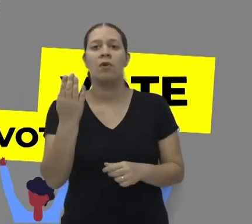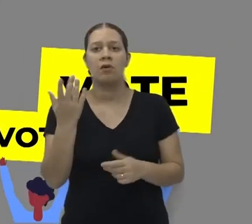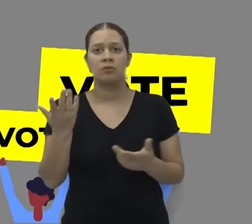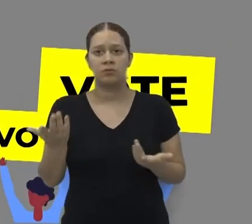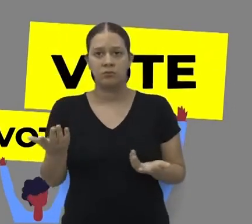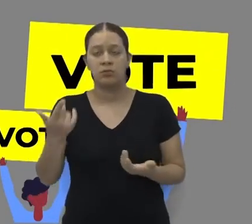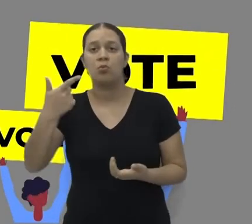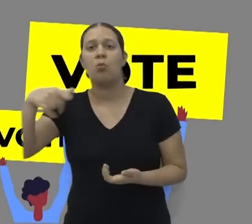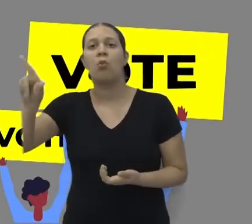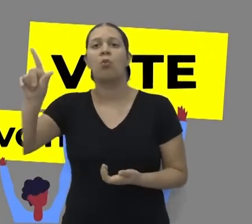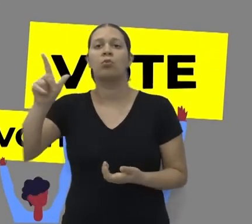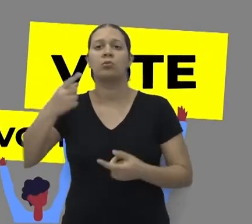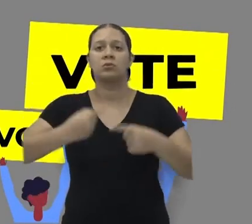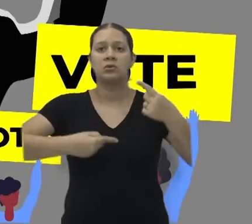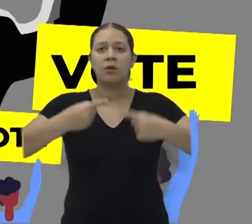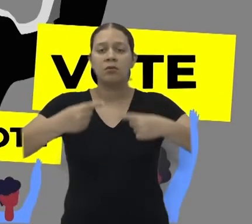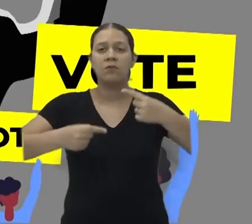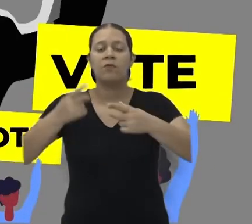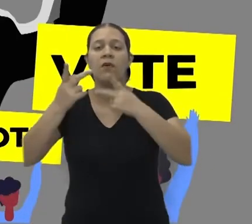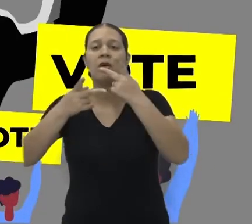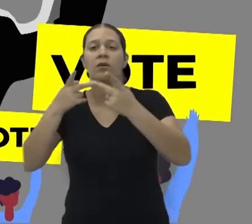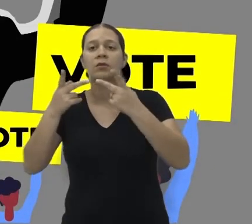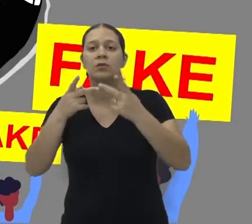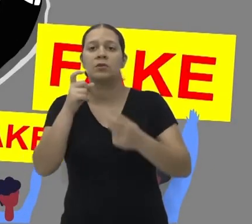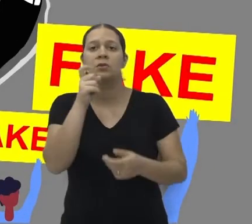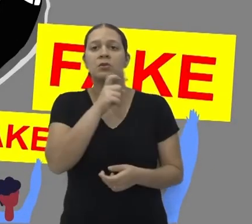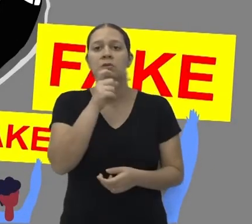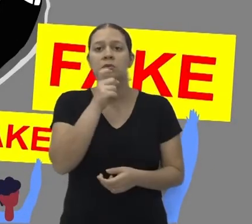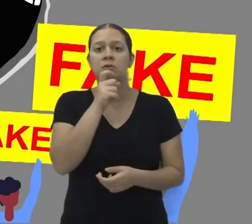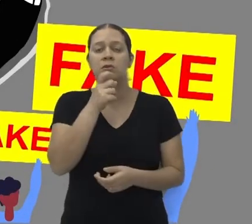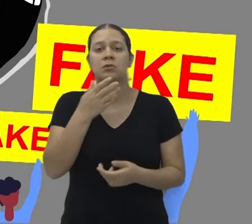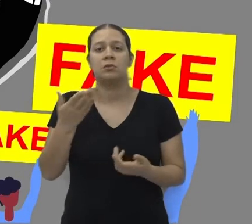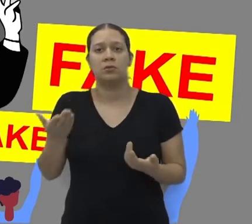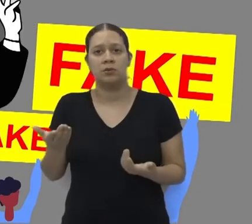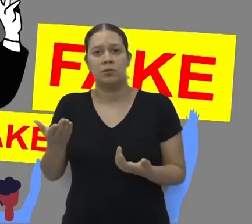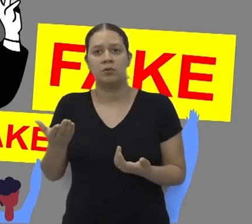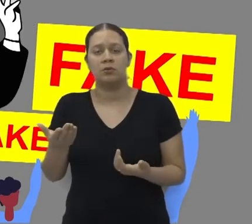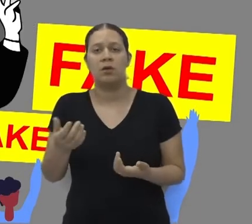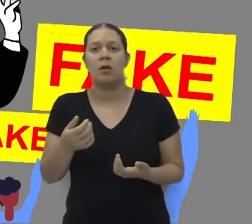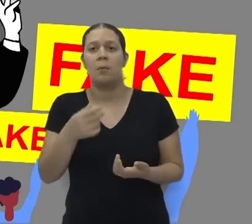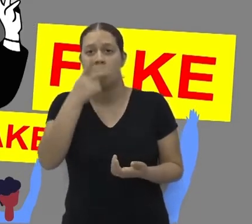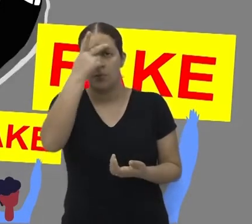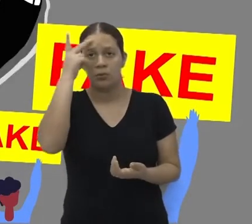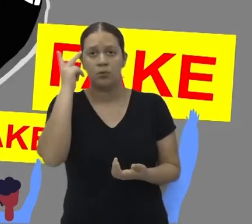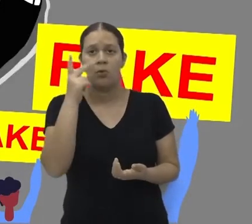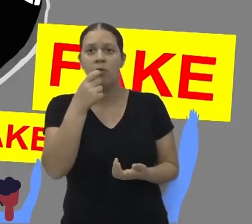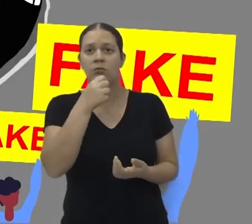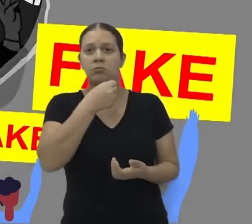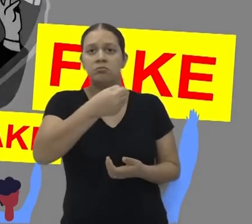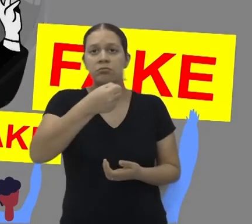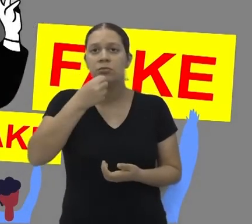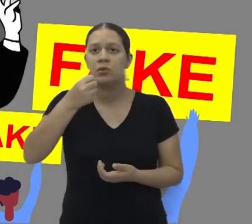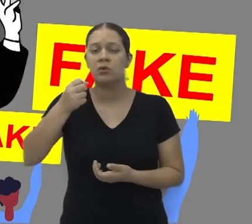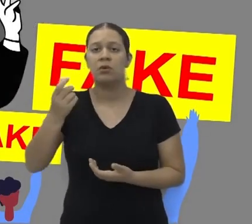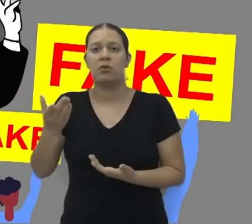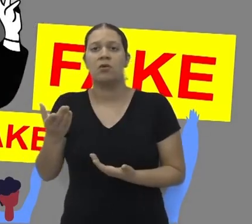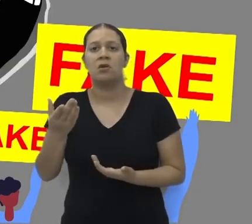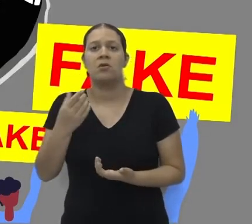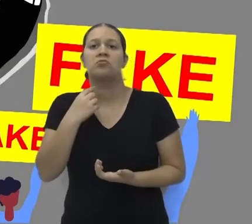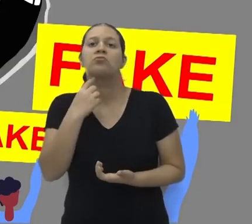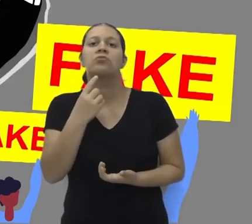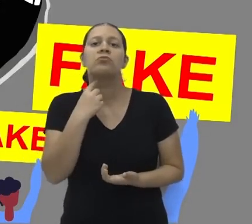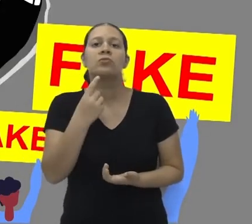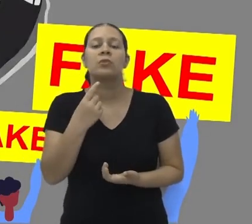falsas sobre os seus oponentes políticos, misturando mentiras com nomes de especialistas entrevistados, fontes e